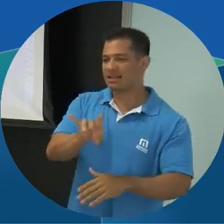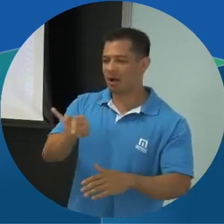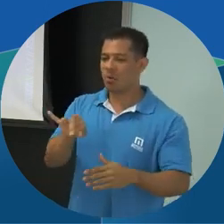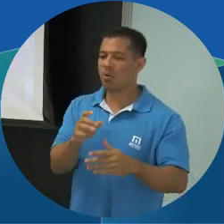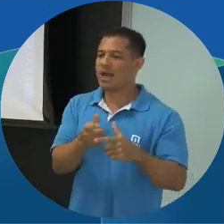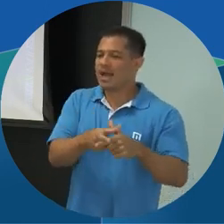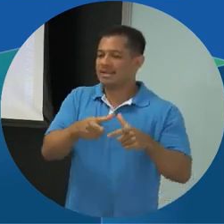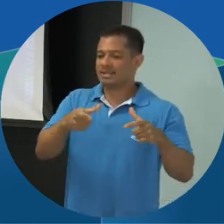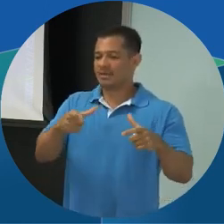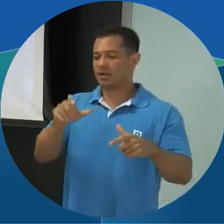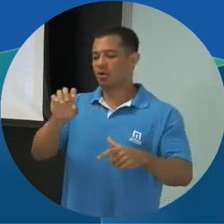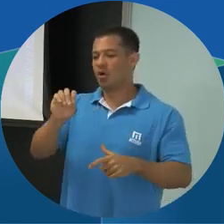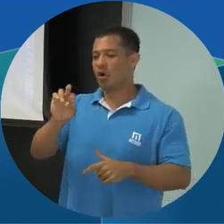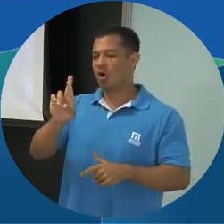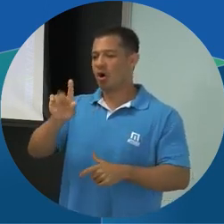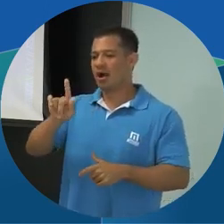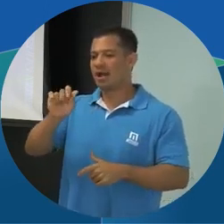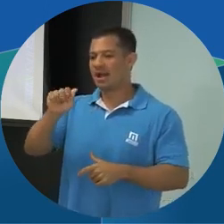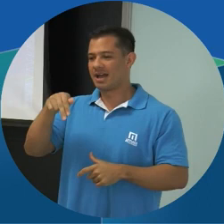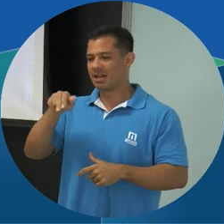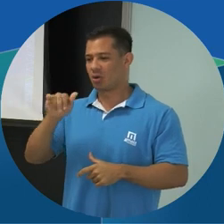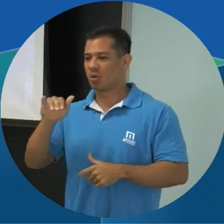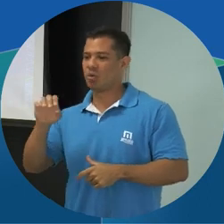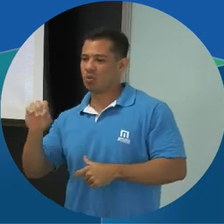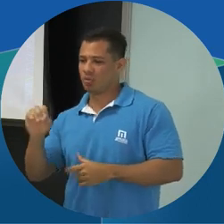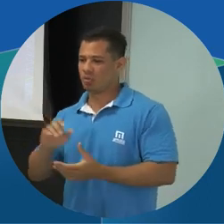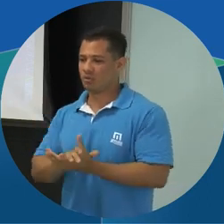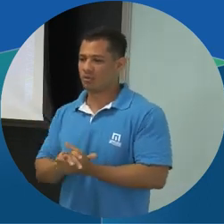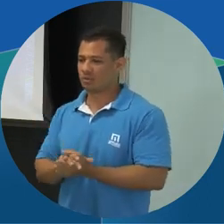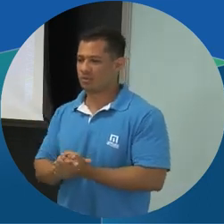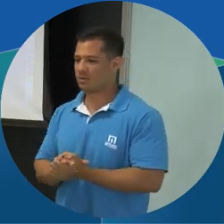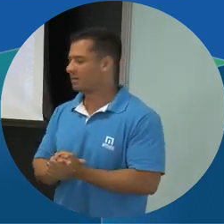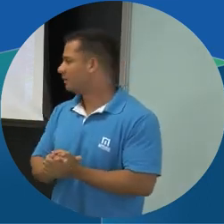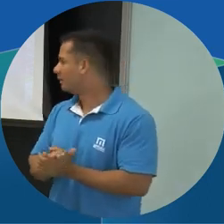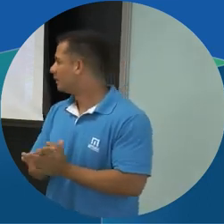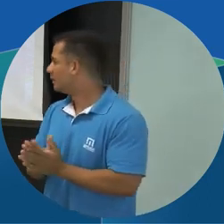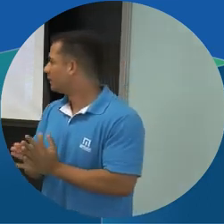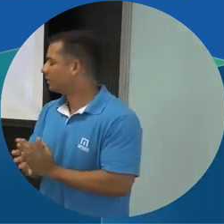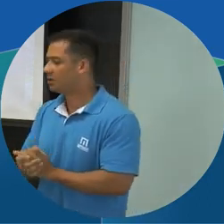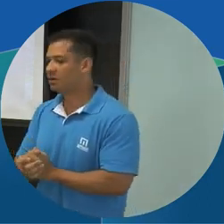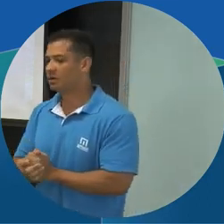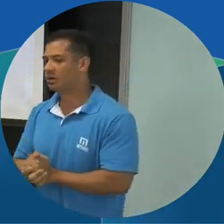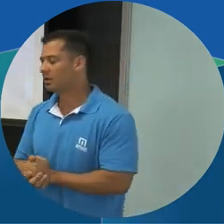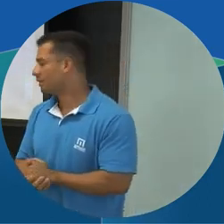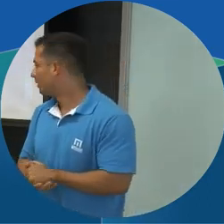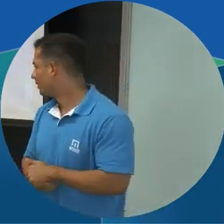procura? Sempre tem um fit cultural. Isso não funciona. Rapidinho.